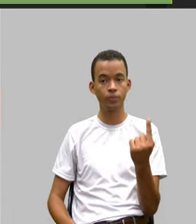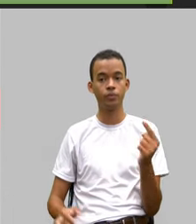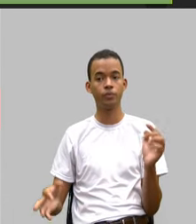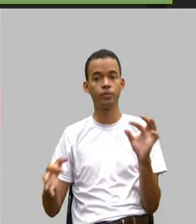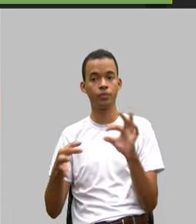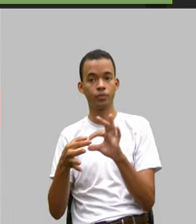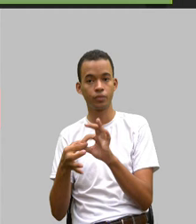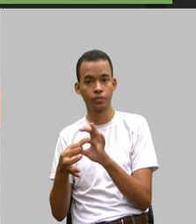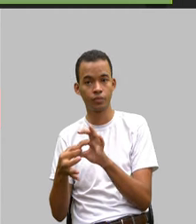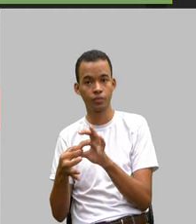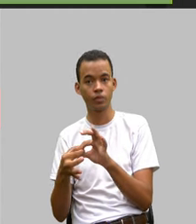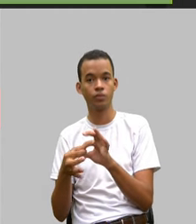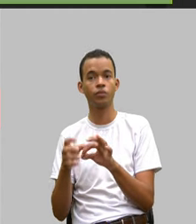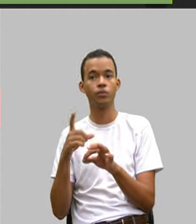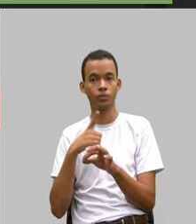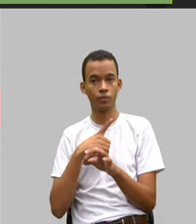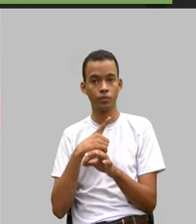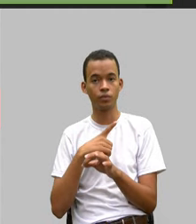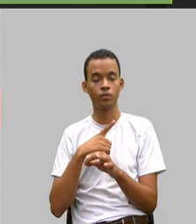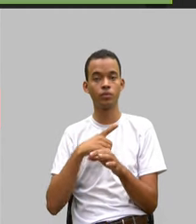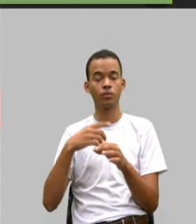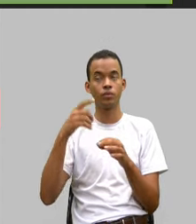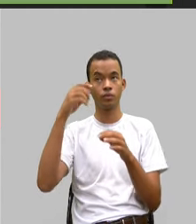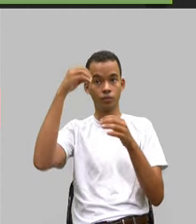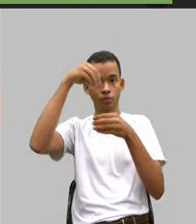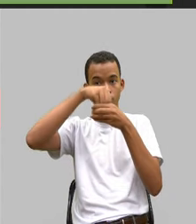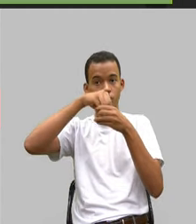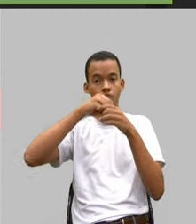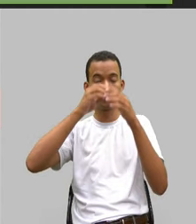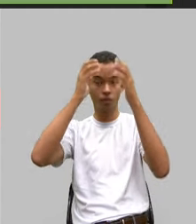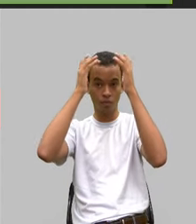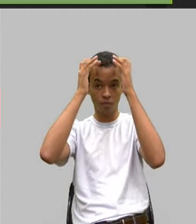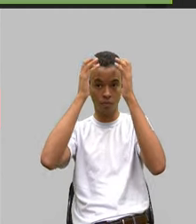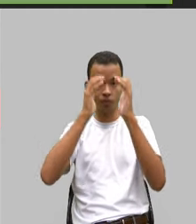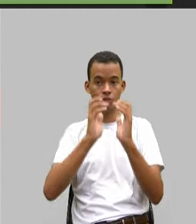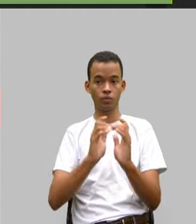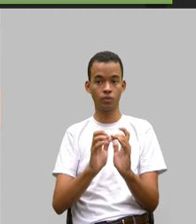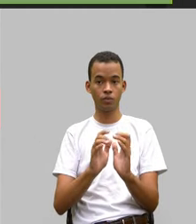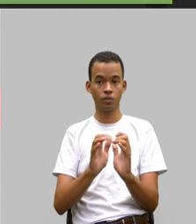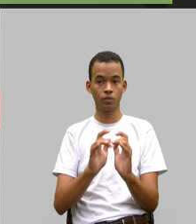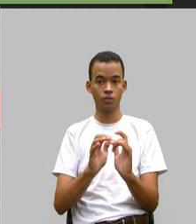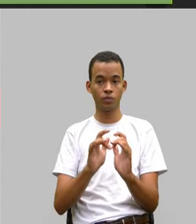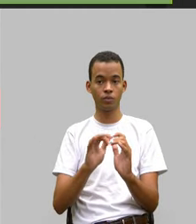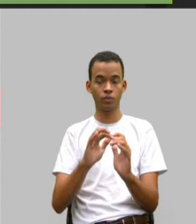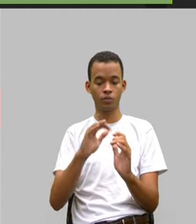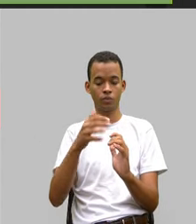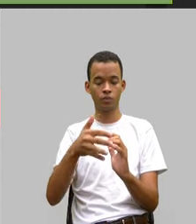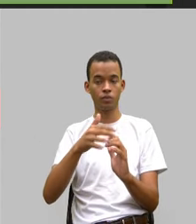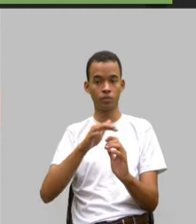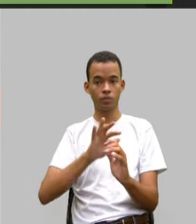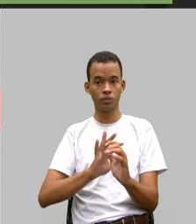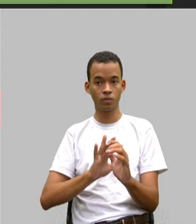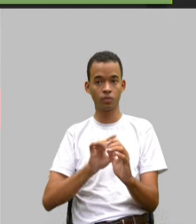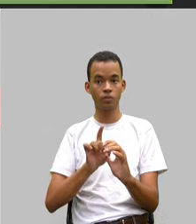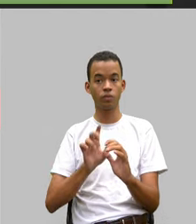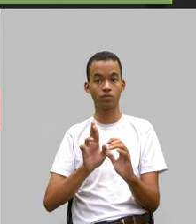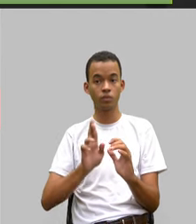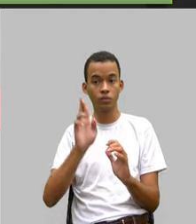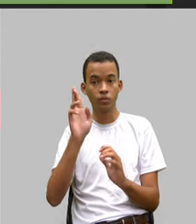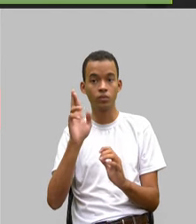psicotrópicos e no nosso cérebro a região responsável pelos sinais vitais né pelas